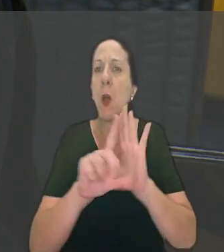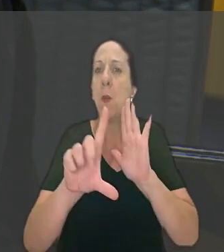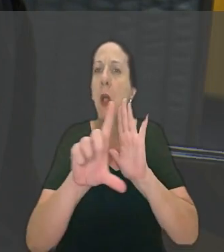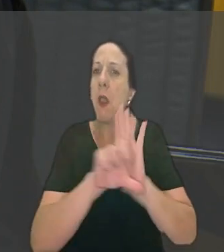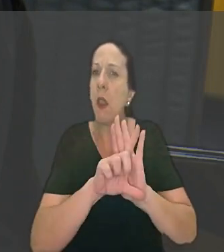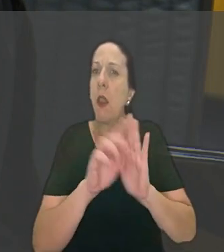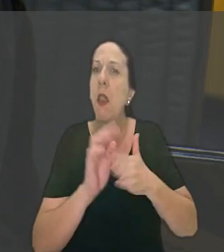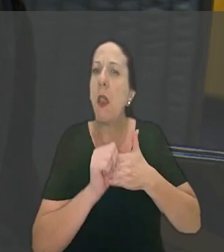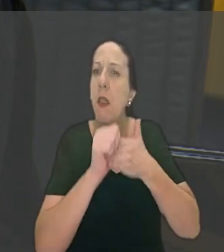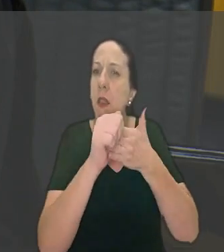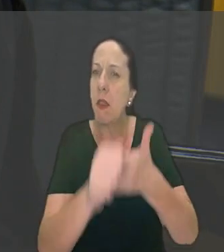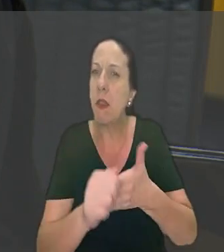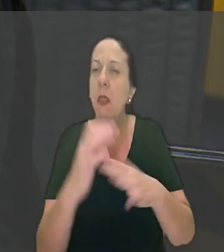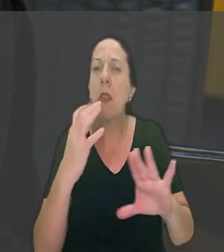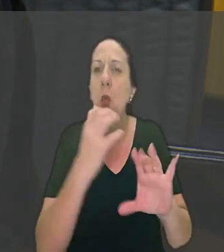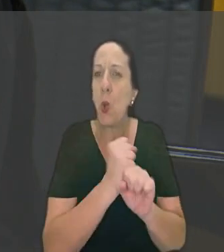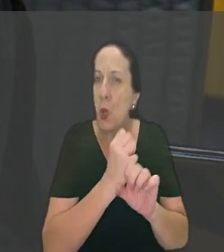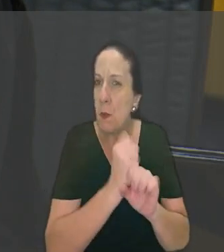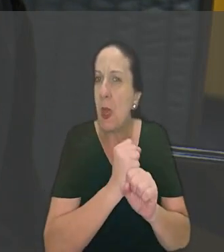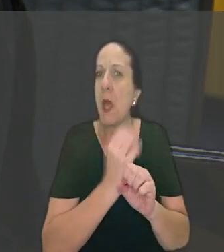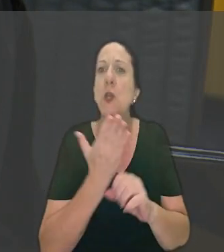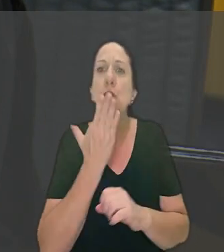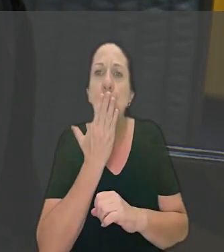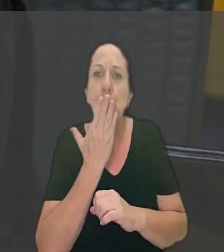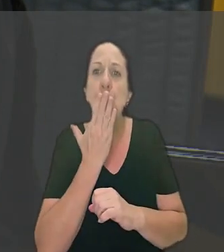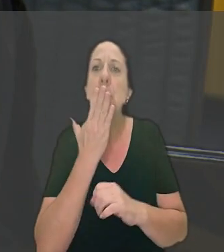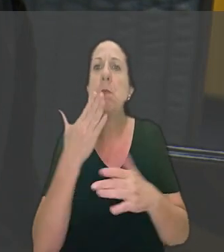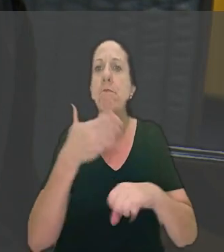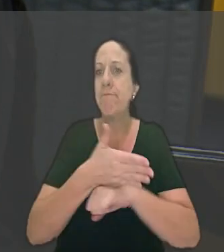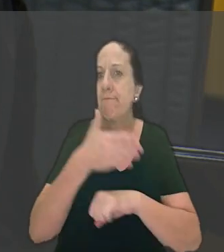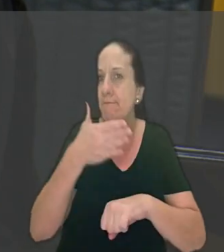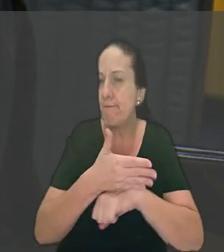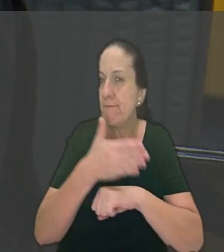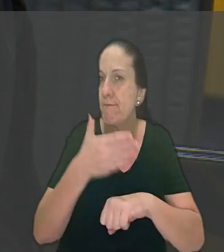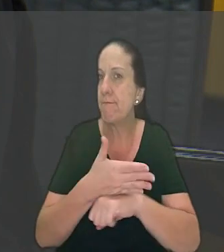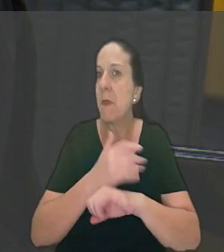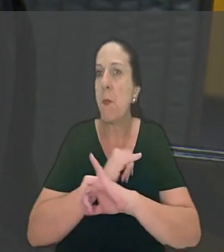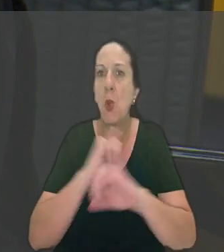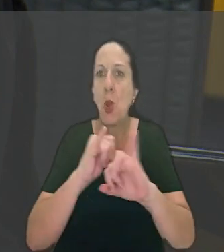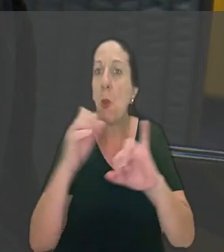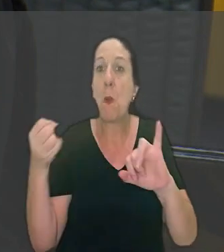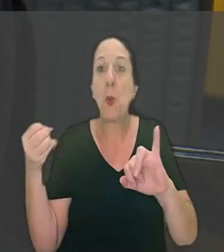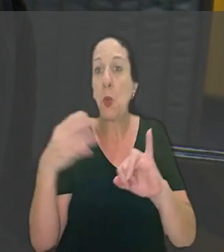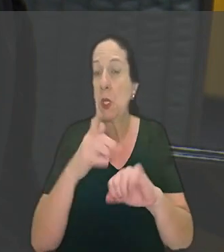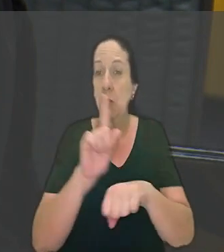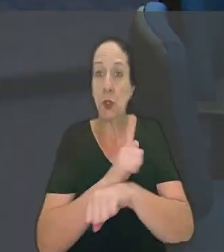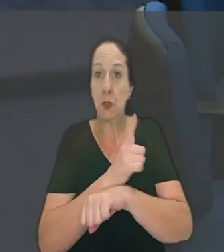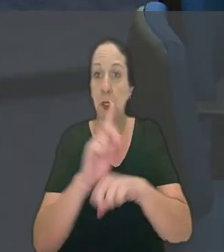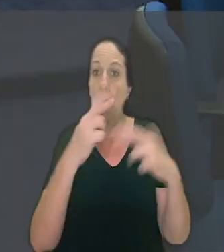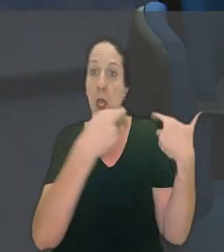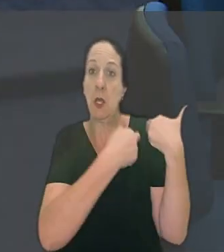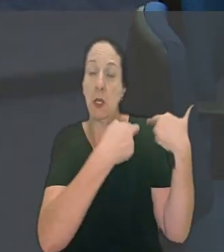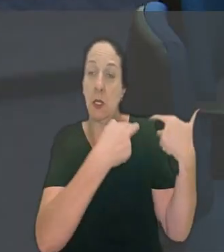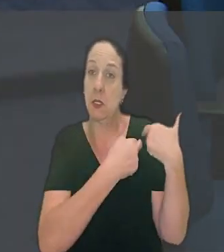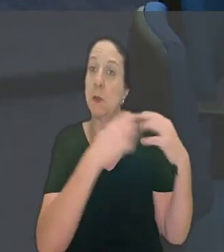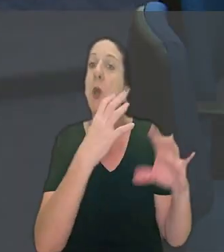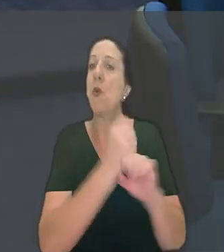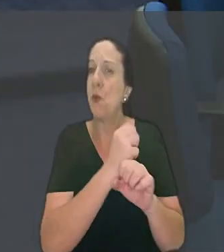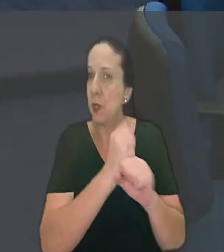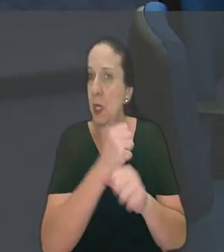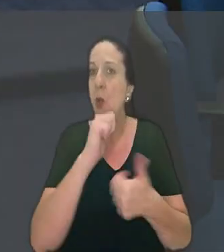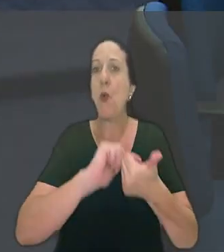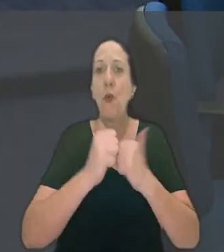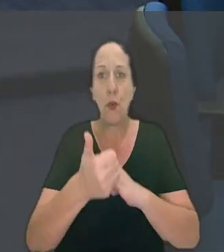própria legislação que orienta a contabilidade dos times participantes do Programa de Modernização da Gestão e de